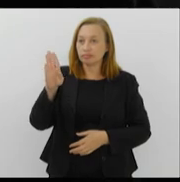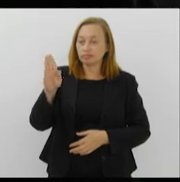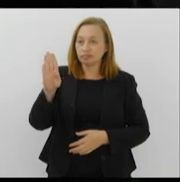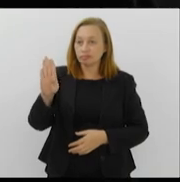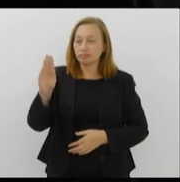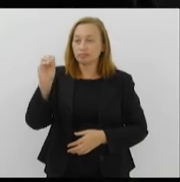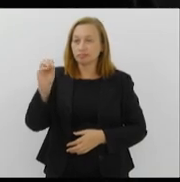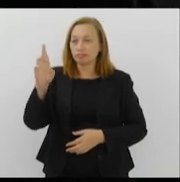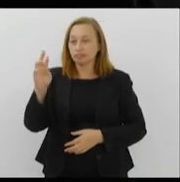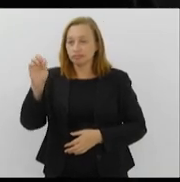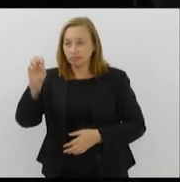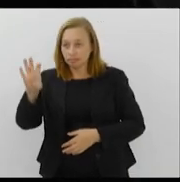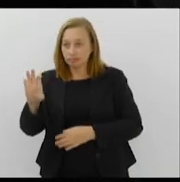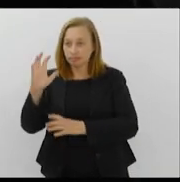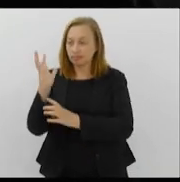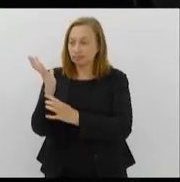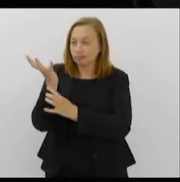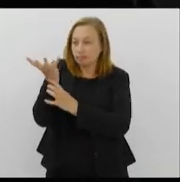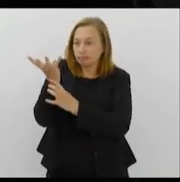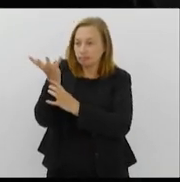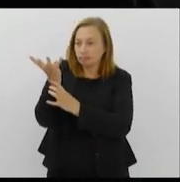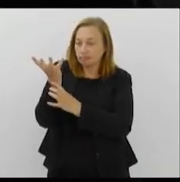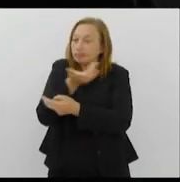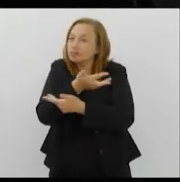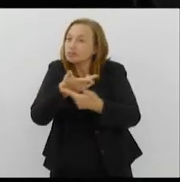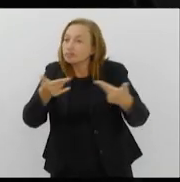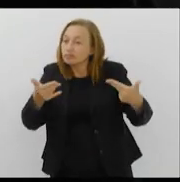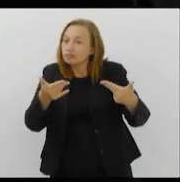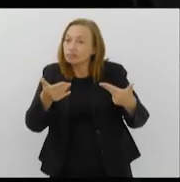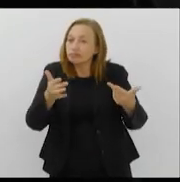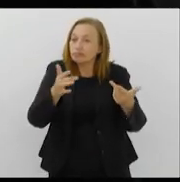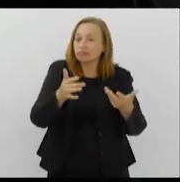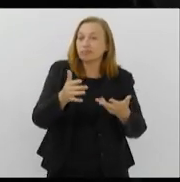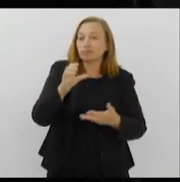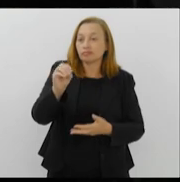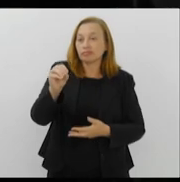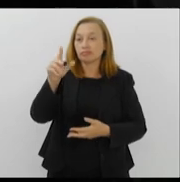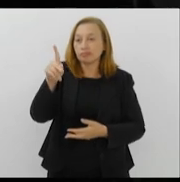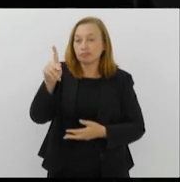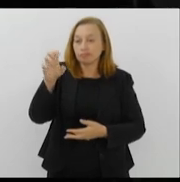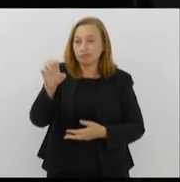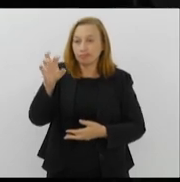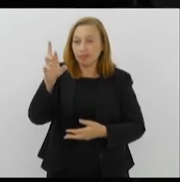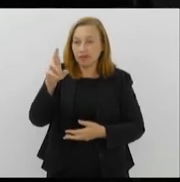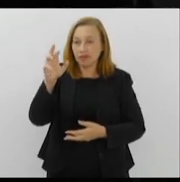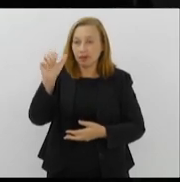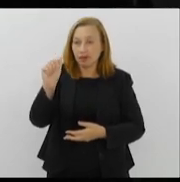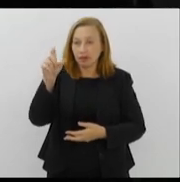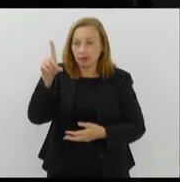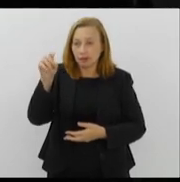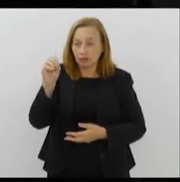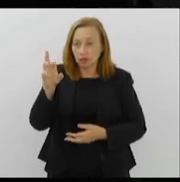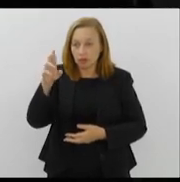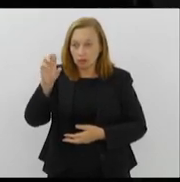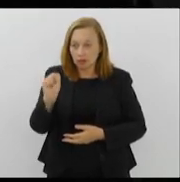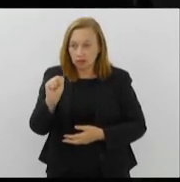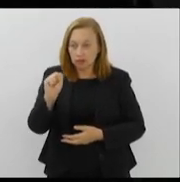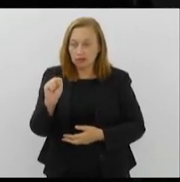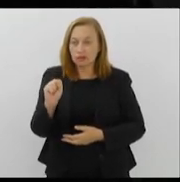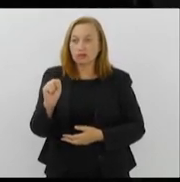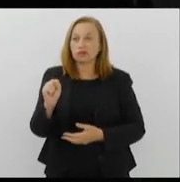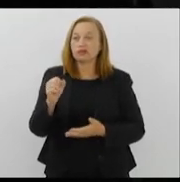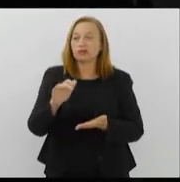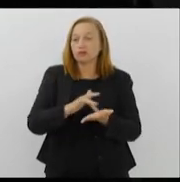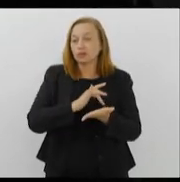né, formada por todas as operadoras de telefonia celular. E a gente fica muito